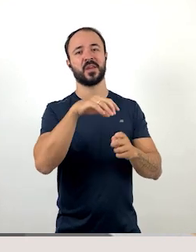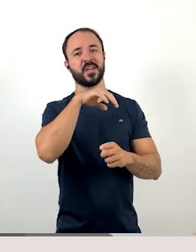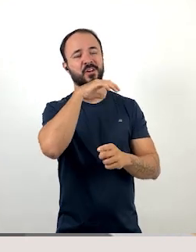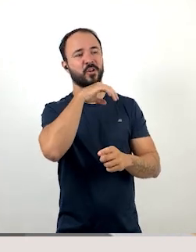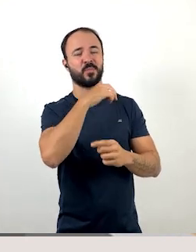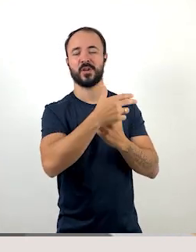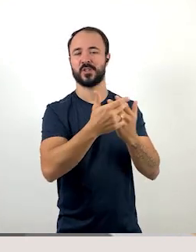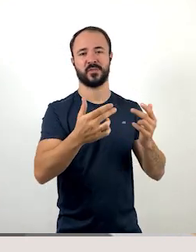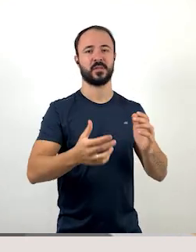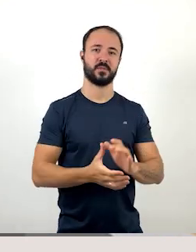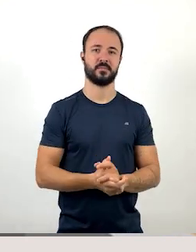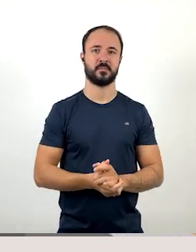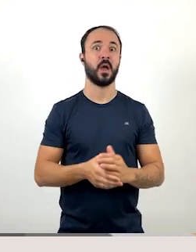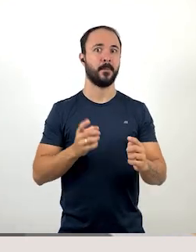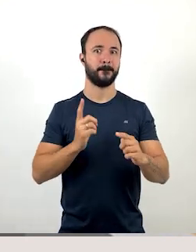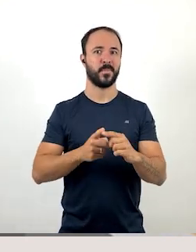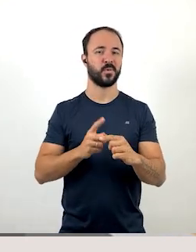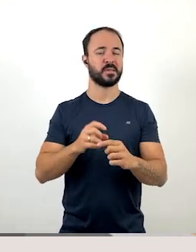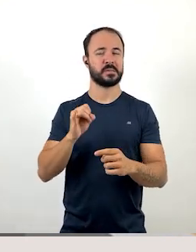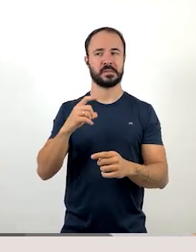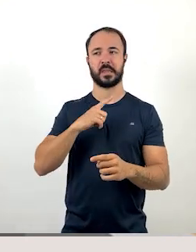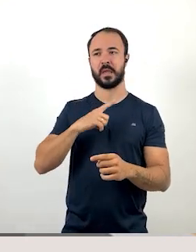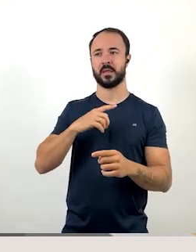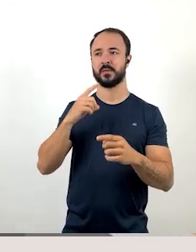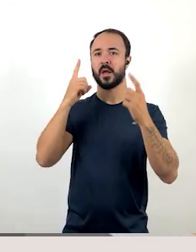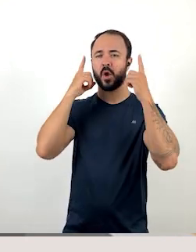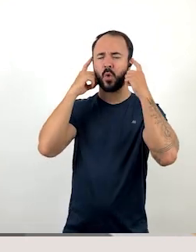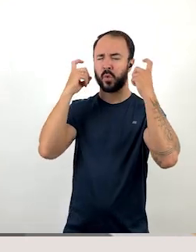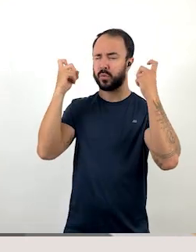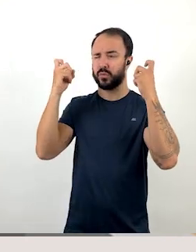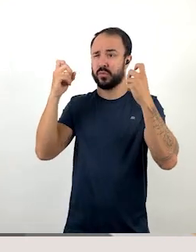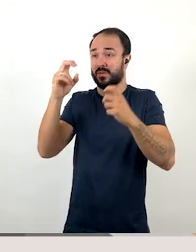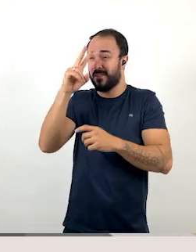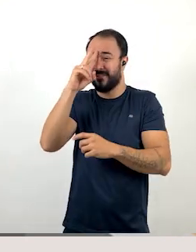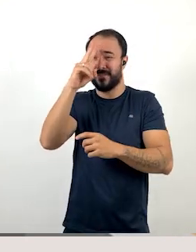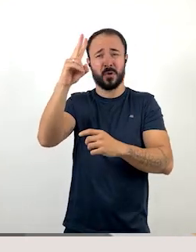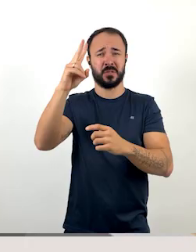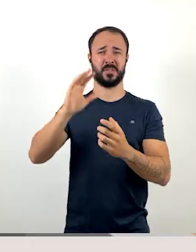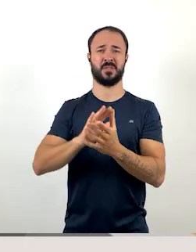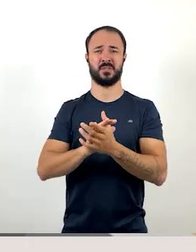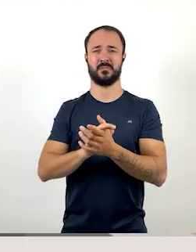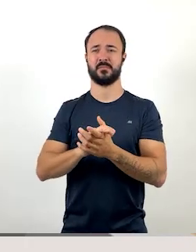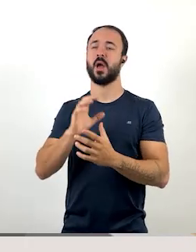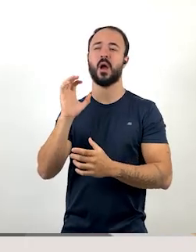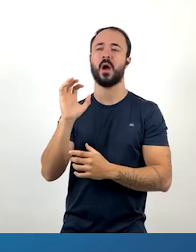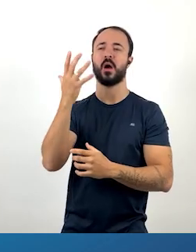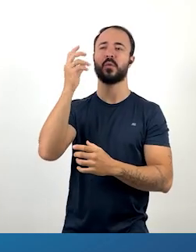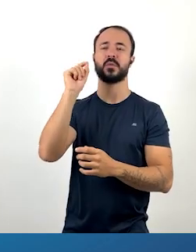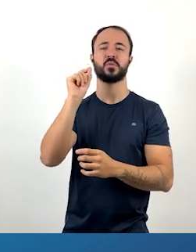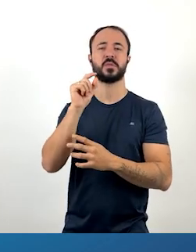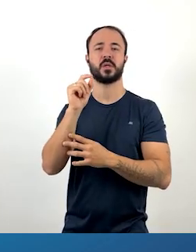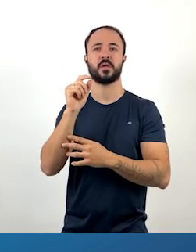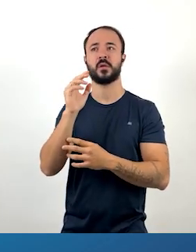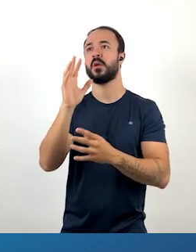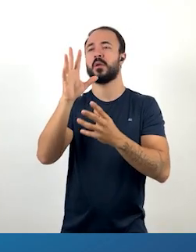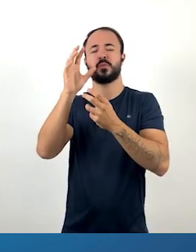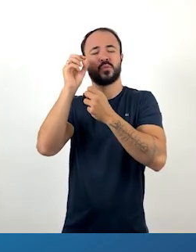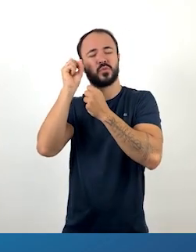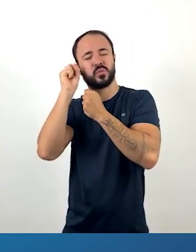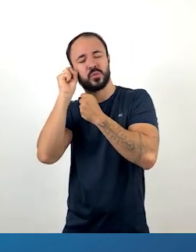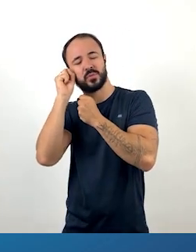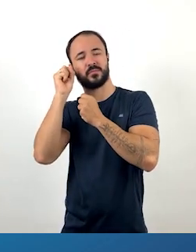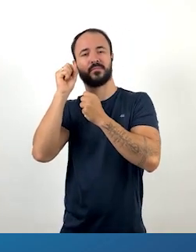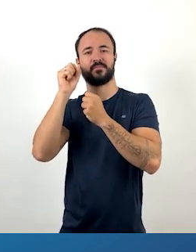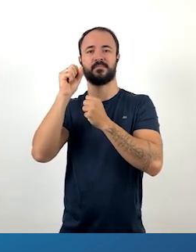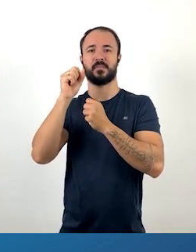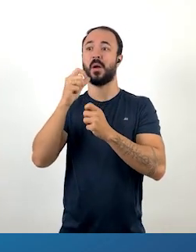organismo, tanto relacionado a som alto, a luzes muito fortes. Consequentemente, você tem alteração no ciclo do sono,